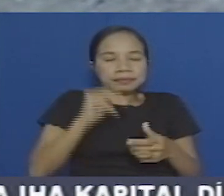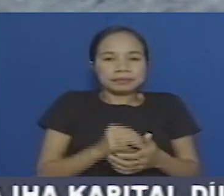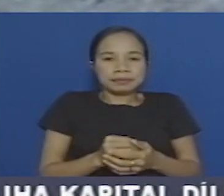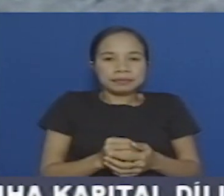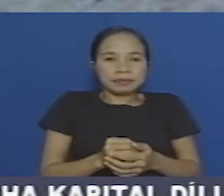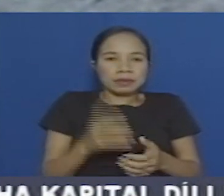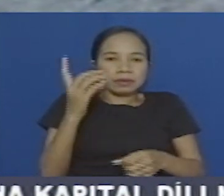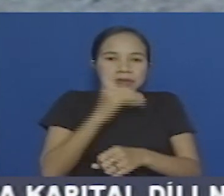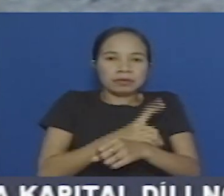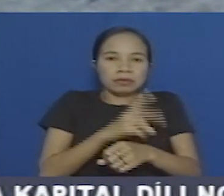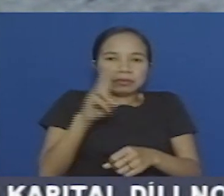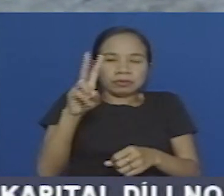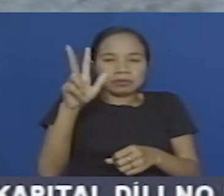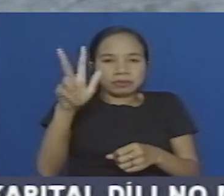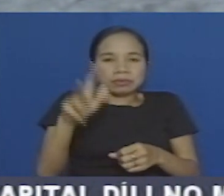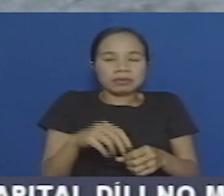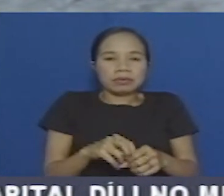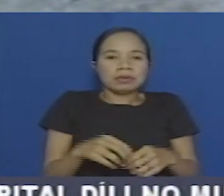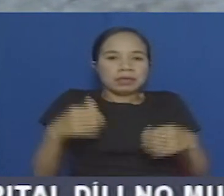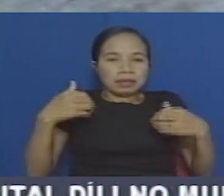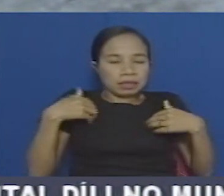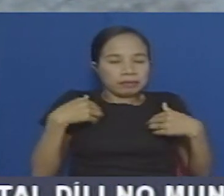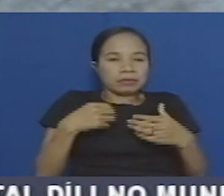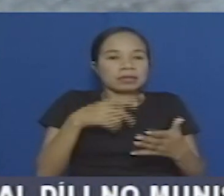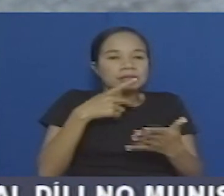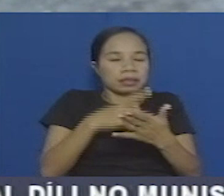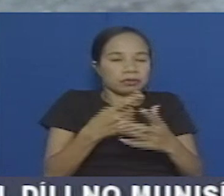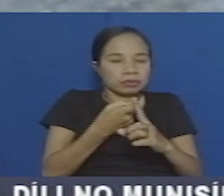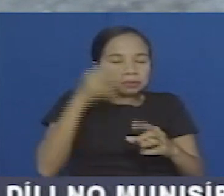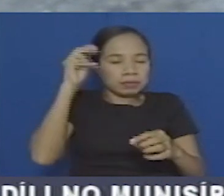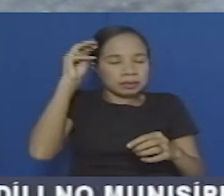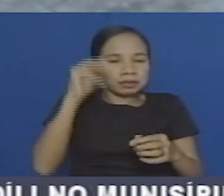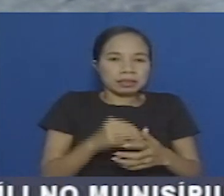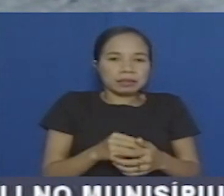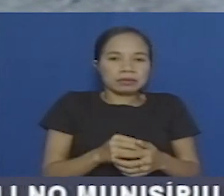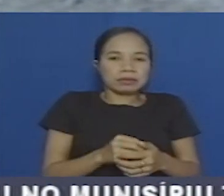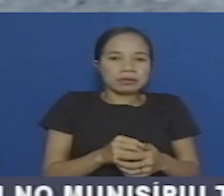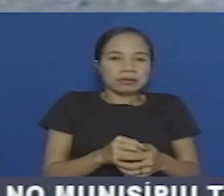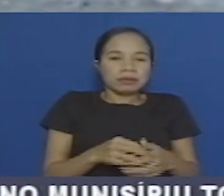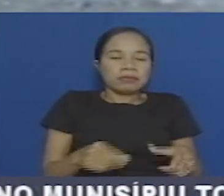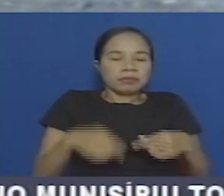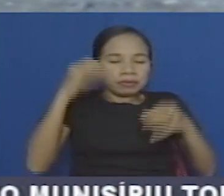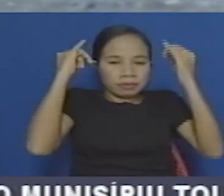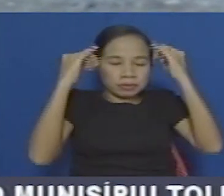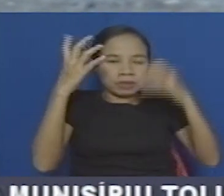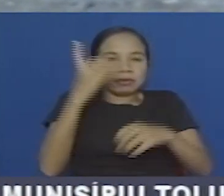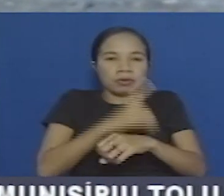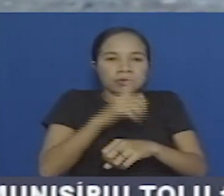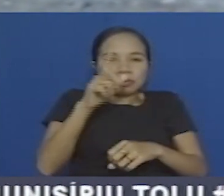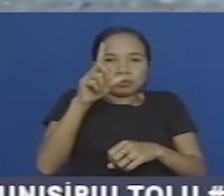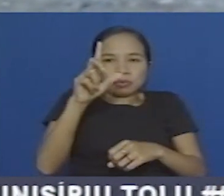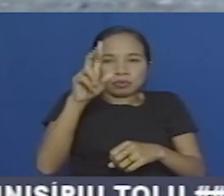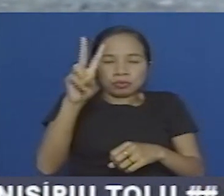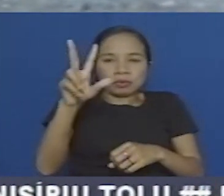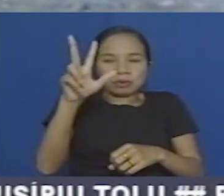li a Loron Rua Catolunit já na despacho esse ministro, depois a informação mais, kata que a Loron Rua Catolunit, já quinta la